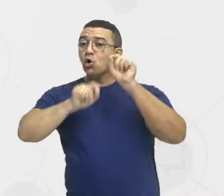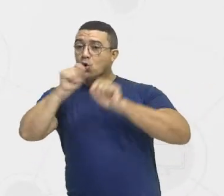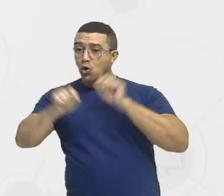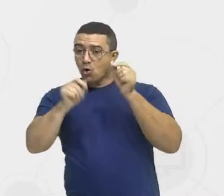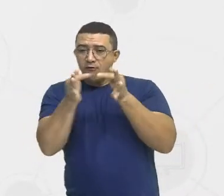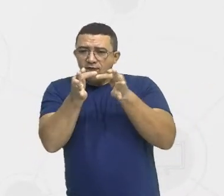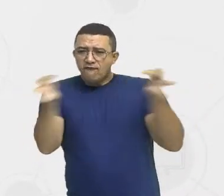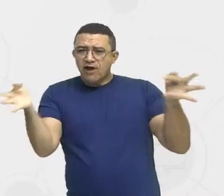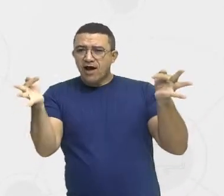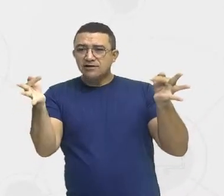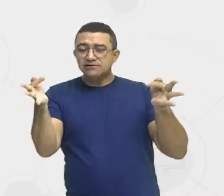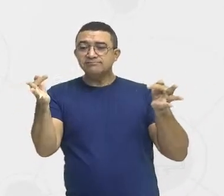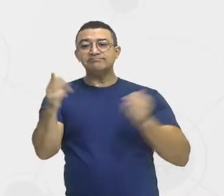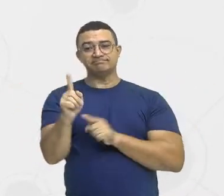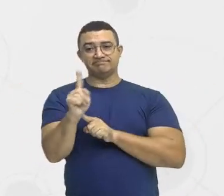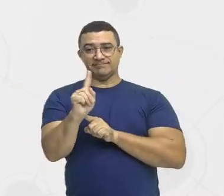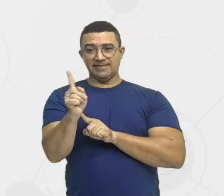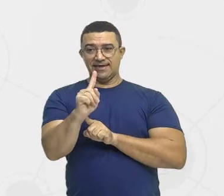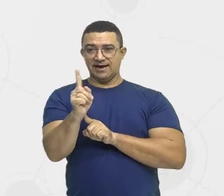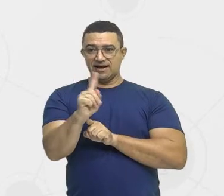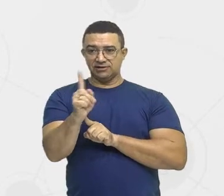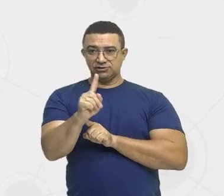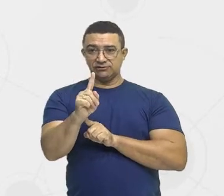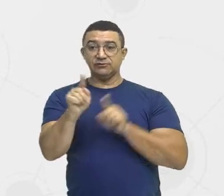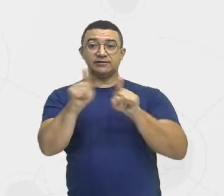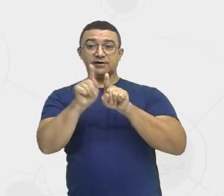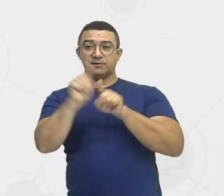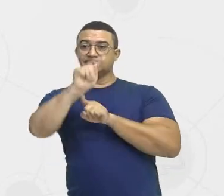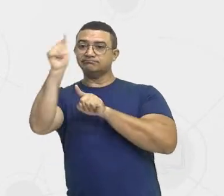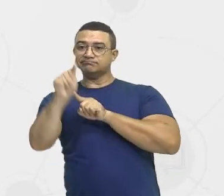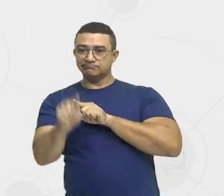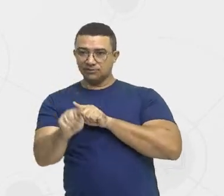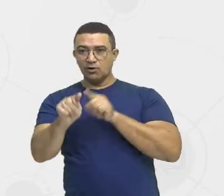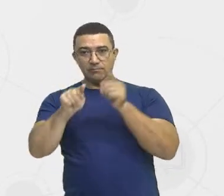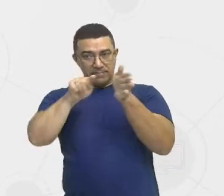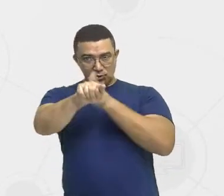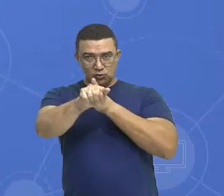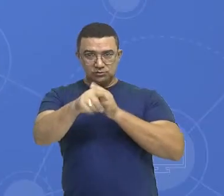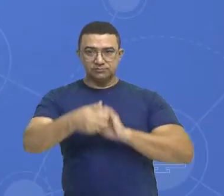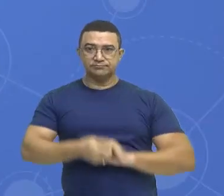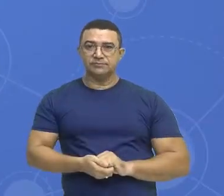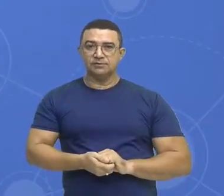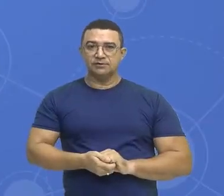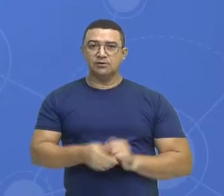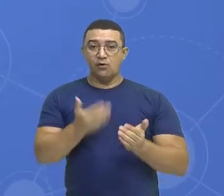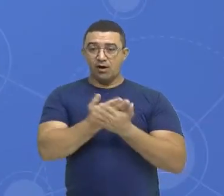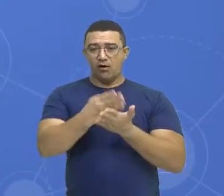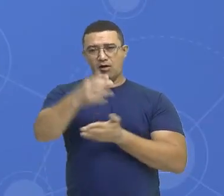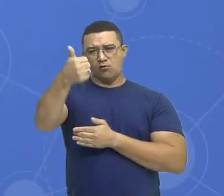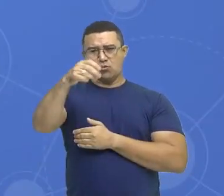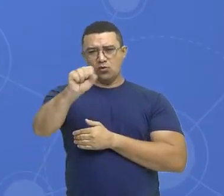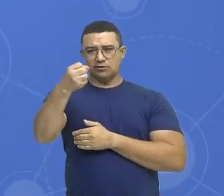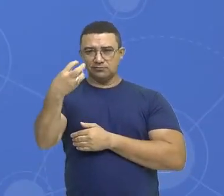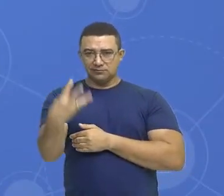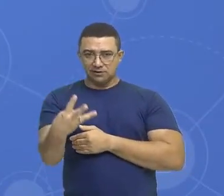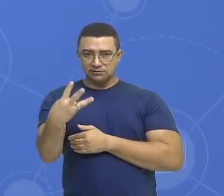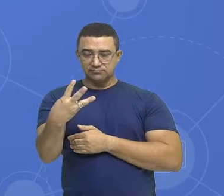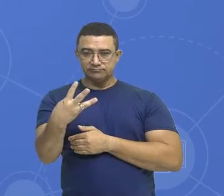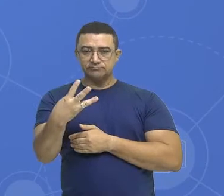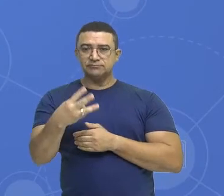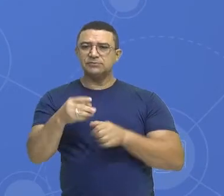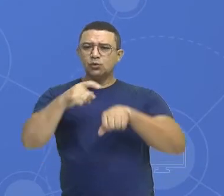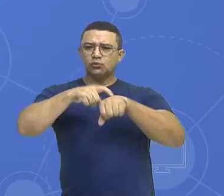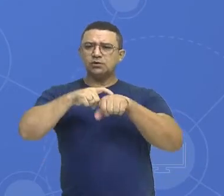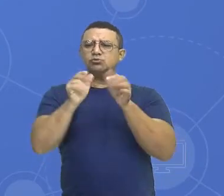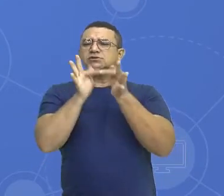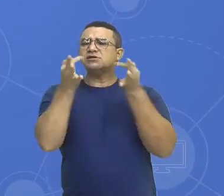negativa interrogativa. Olha só como é que nós temos para a nossa aula aí de 183, né? O simple present na sua forma